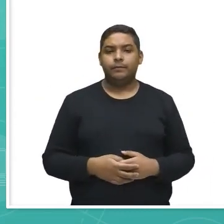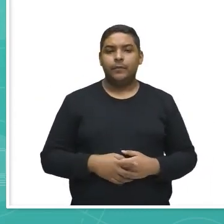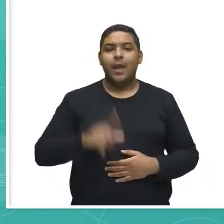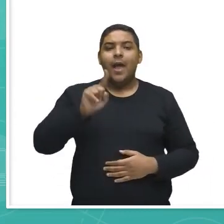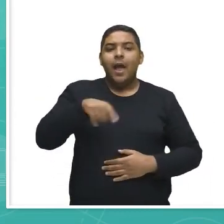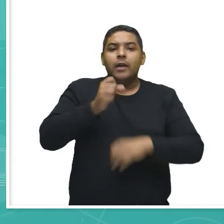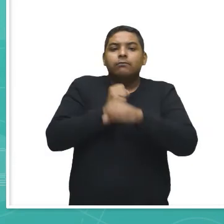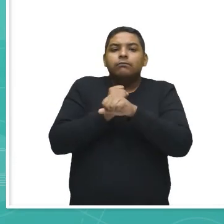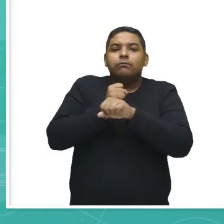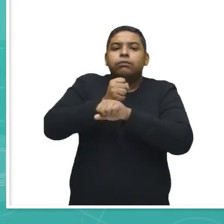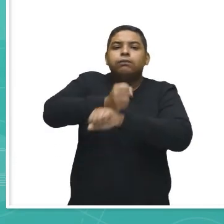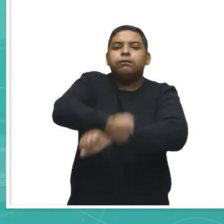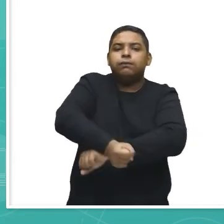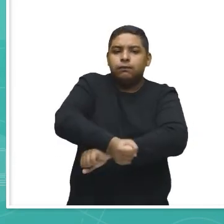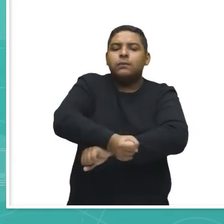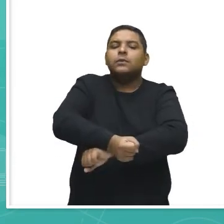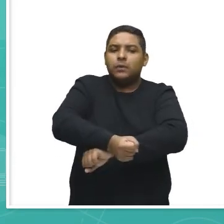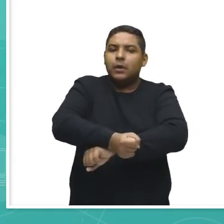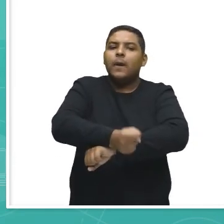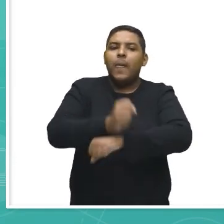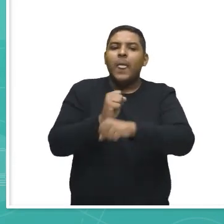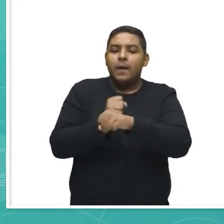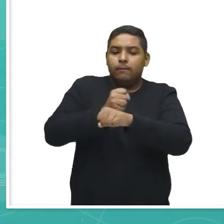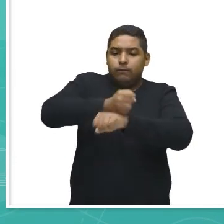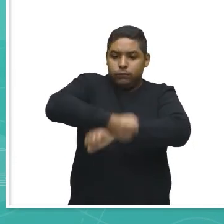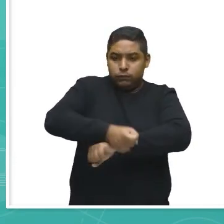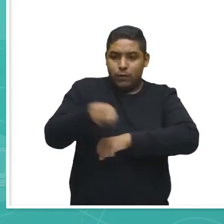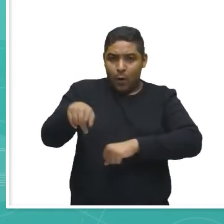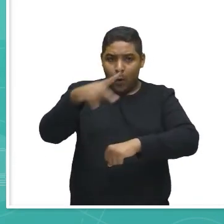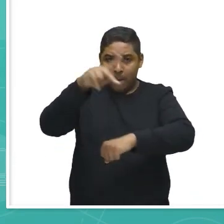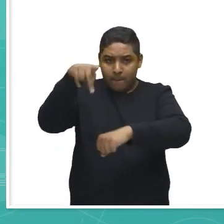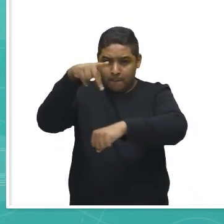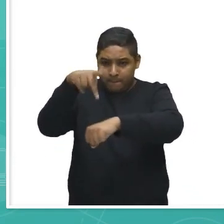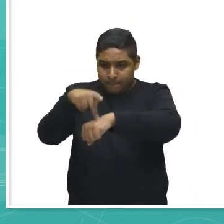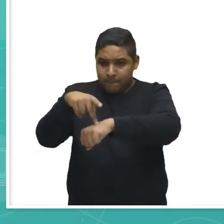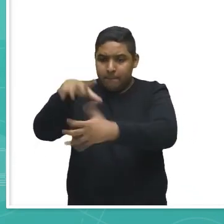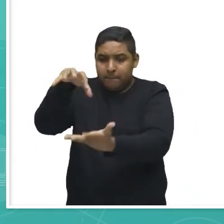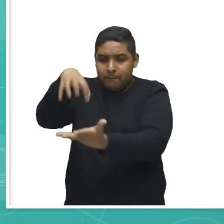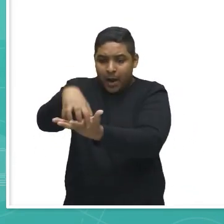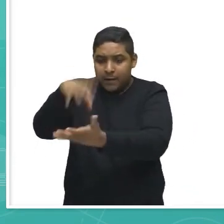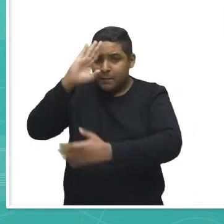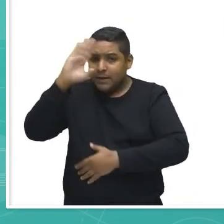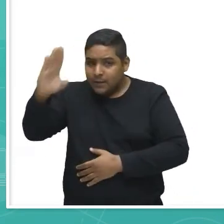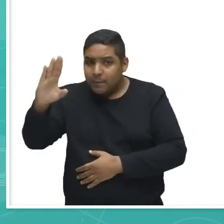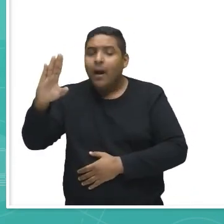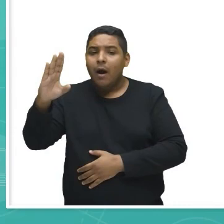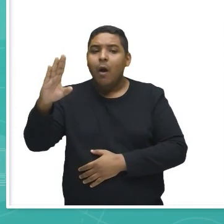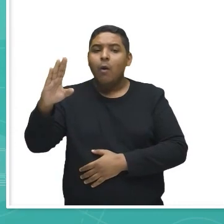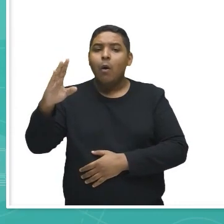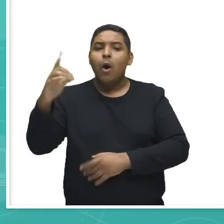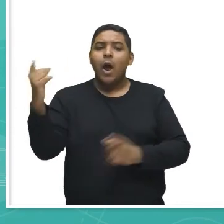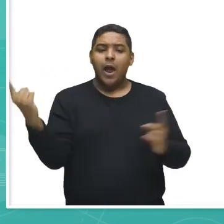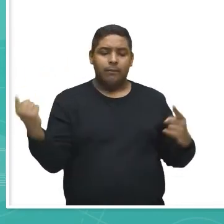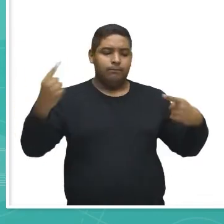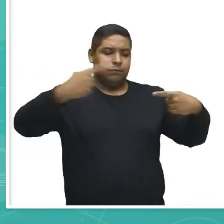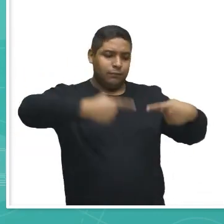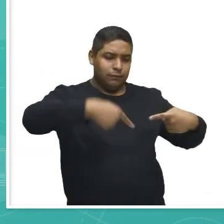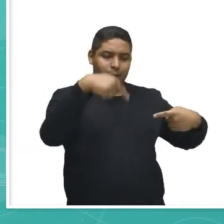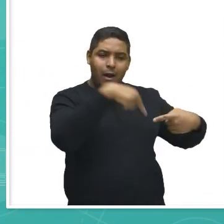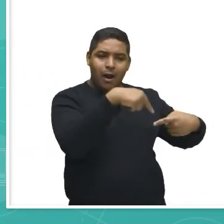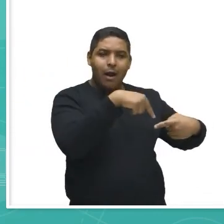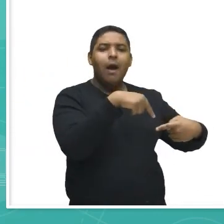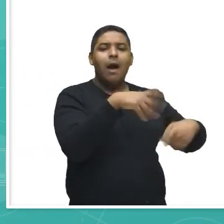forçada da metrópole com a colônia, né? Existiam duas pessoas ali, vou dar um exemplo de pessoas,